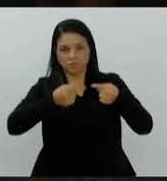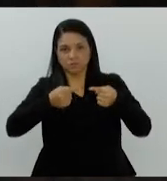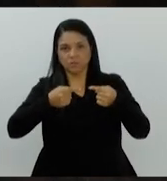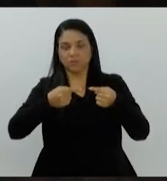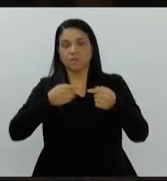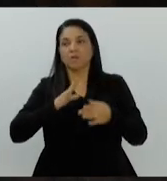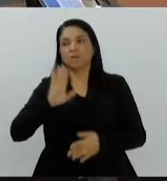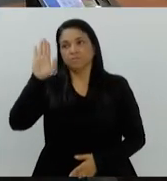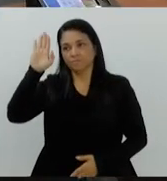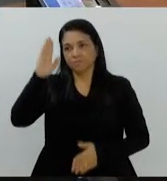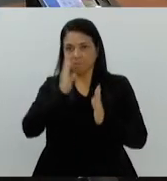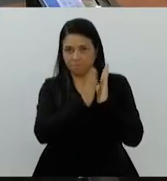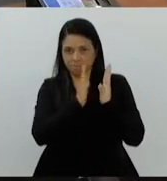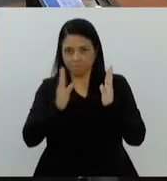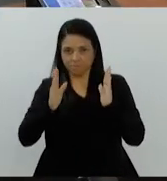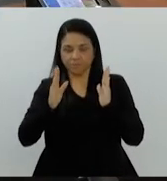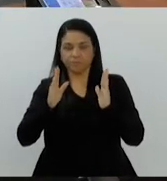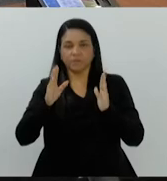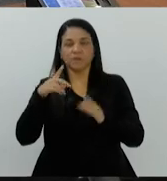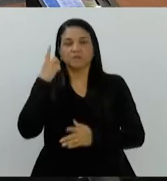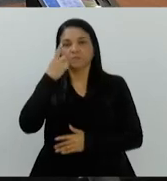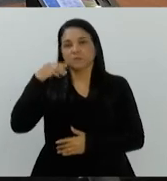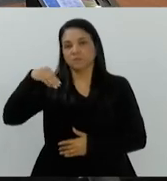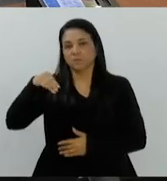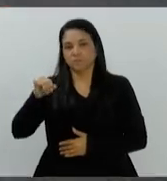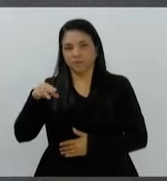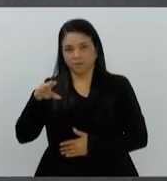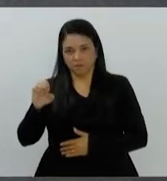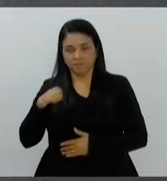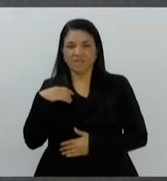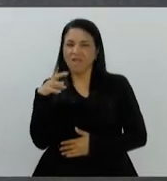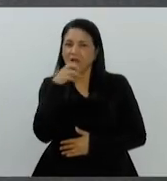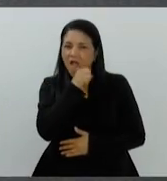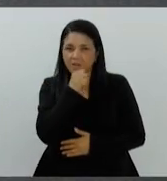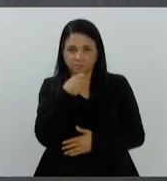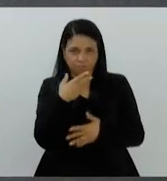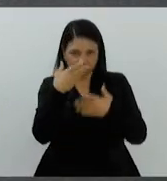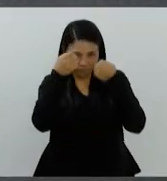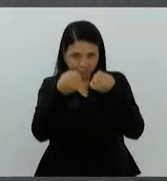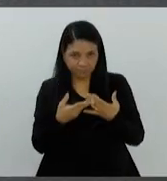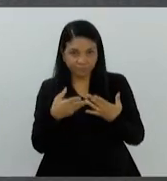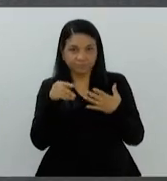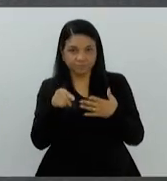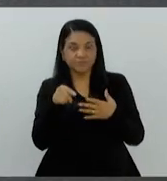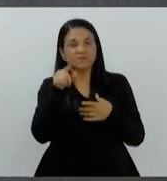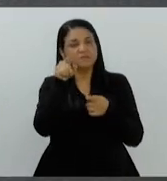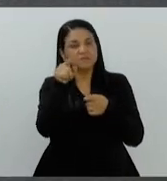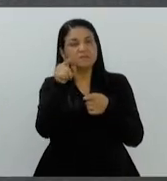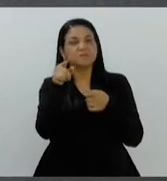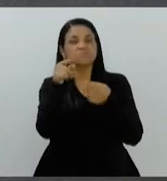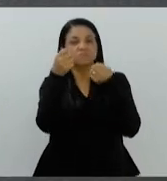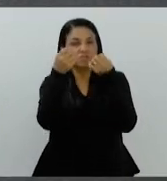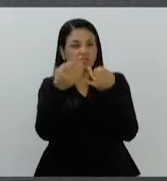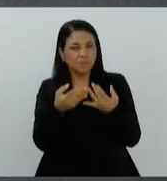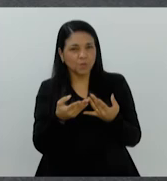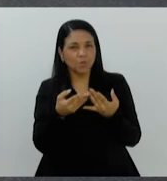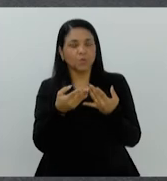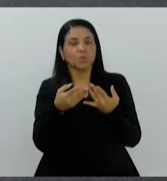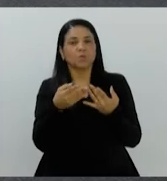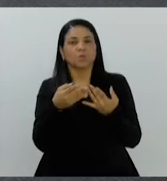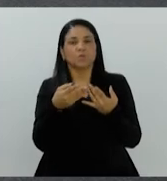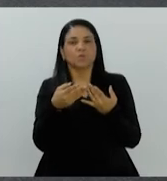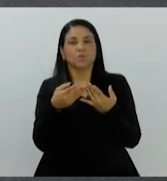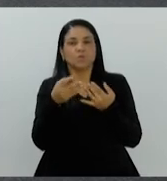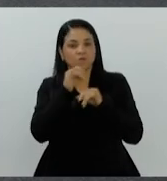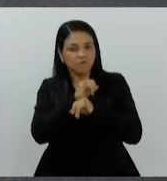presidente. Deputado Mink, por favor. É rapidamente sobre o fato importante que Vossa Excelência acabou de mencionar. Falei